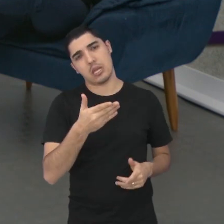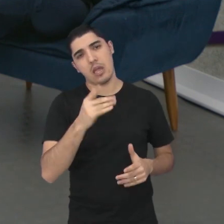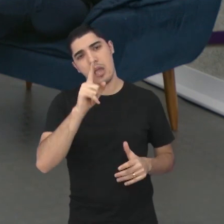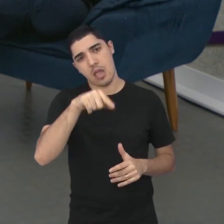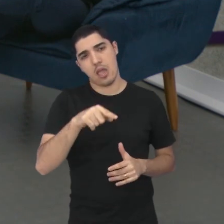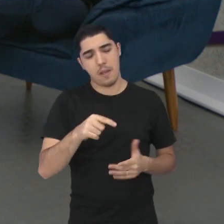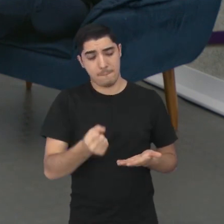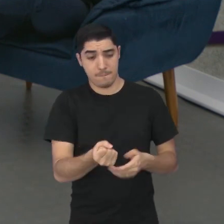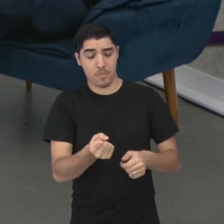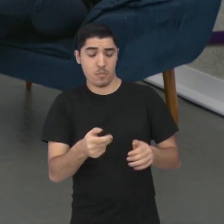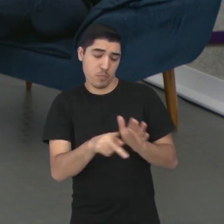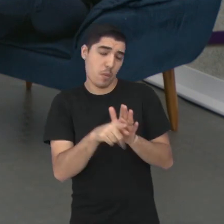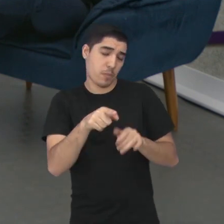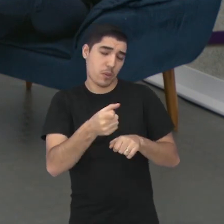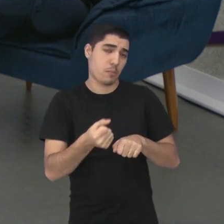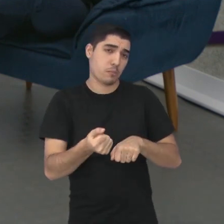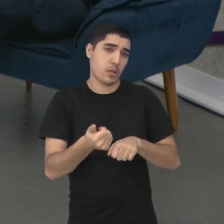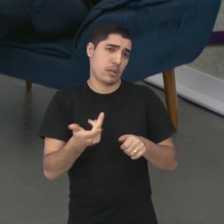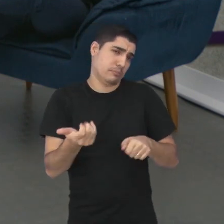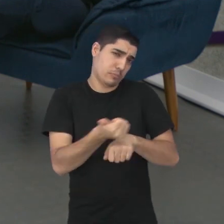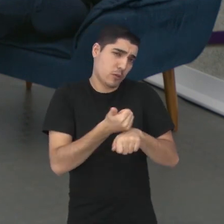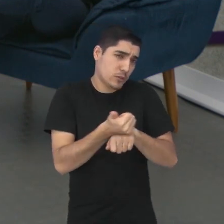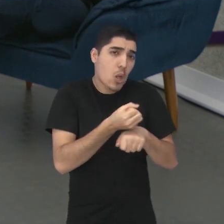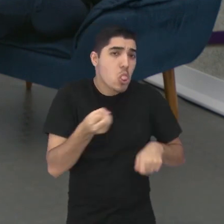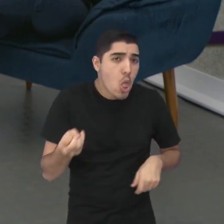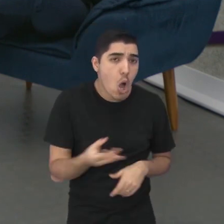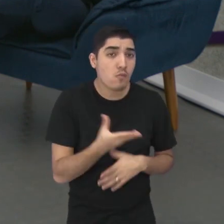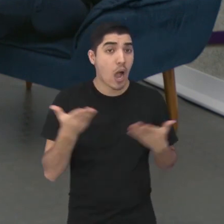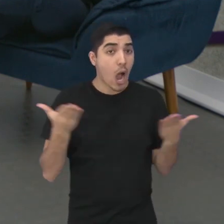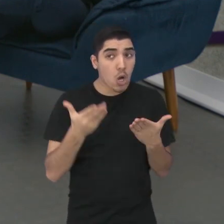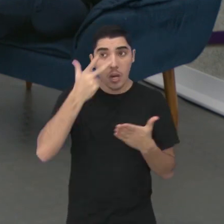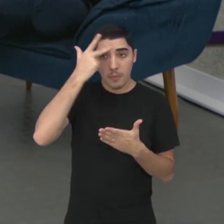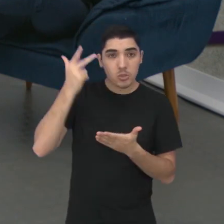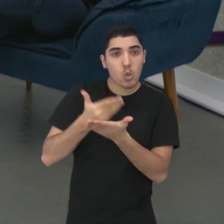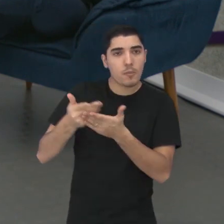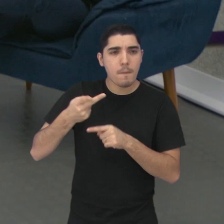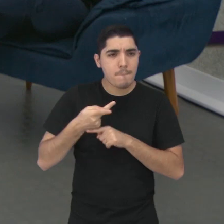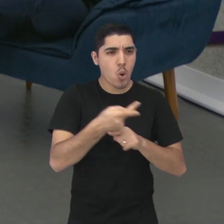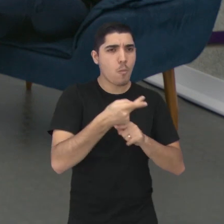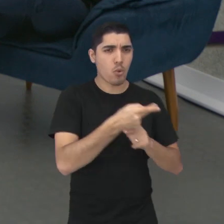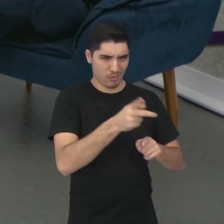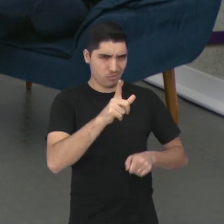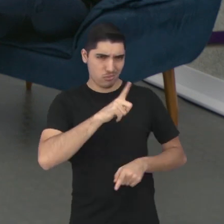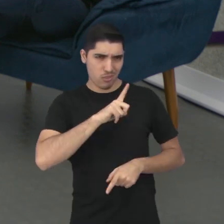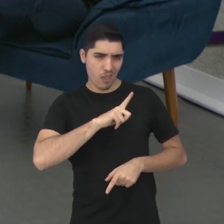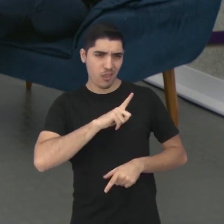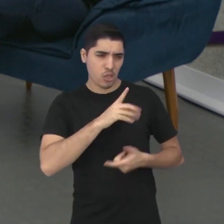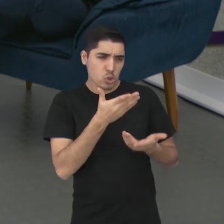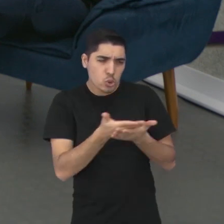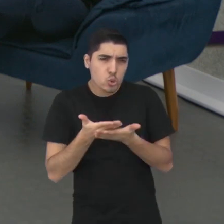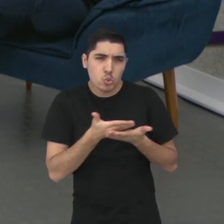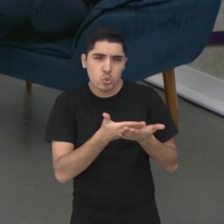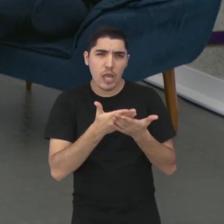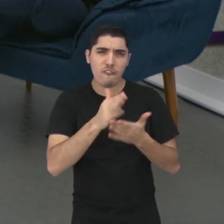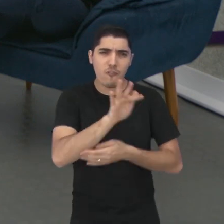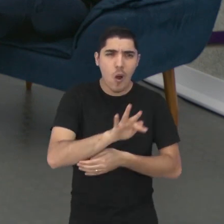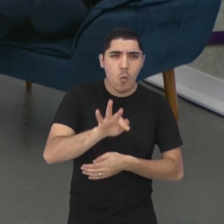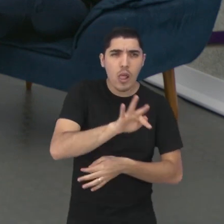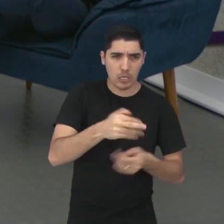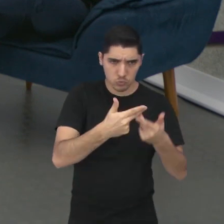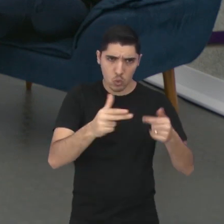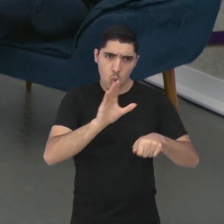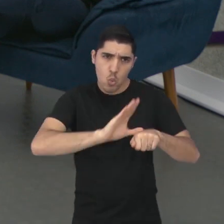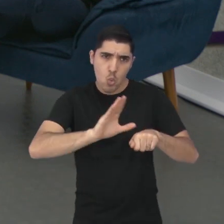tão nova, está sendo muito procurada agora, existe uma formação em específico